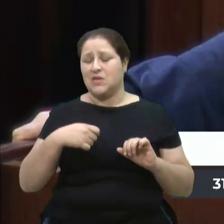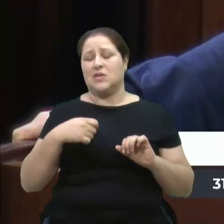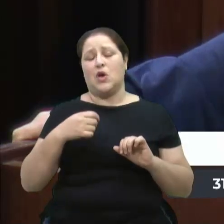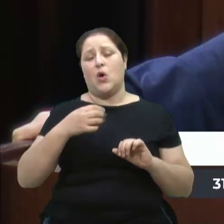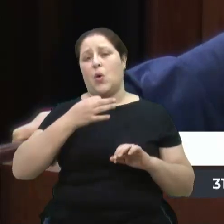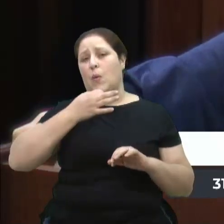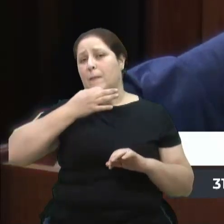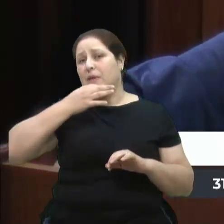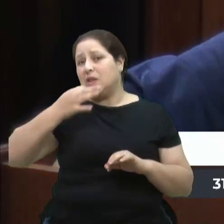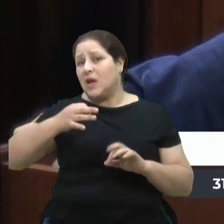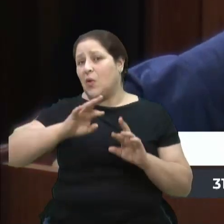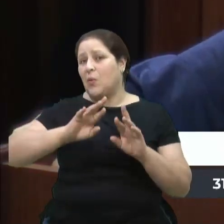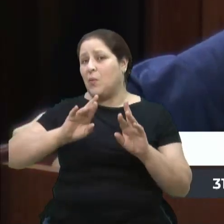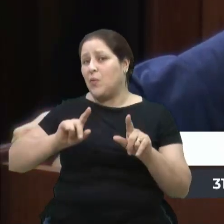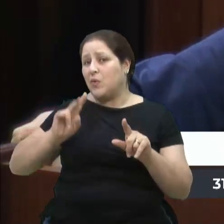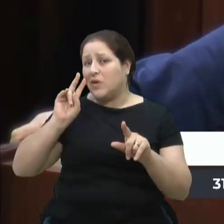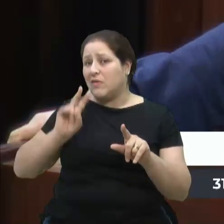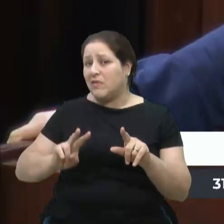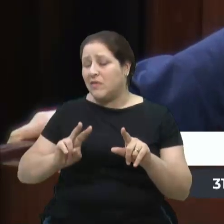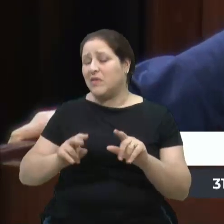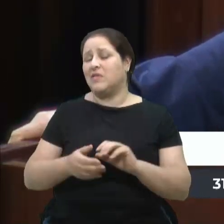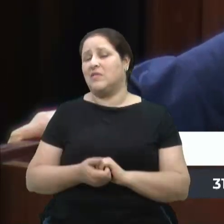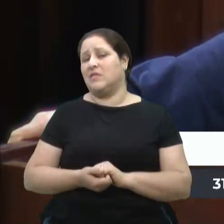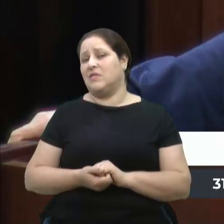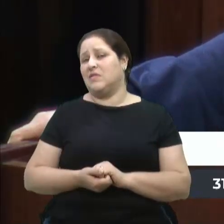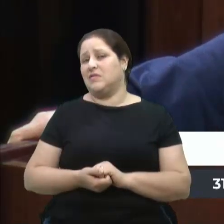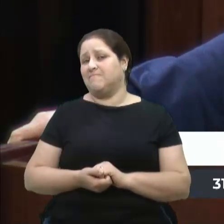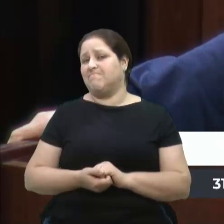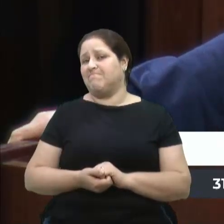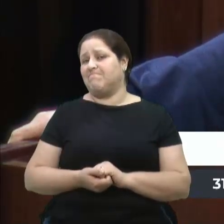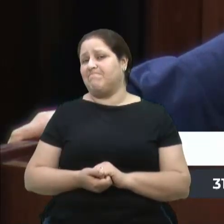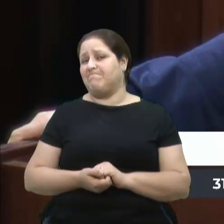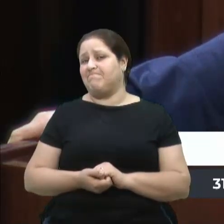posições, né, e